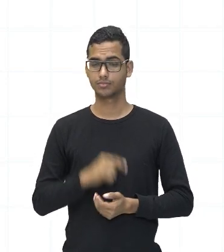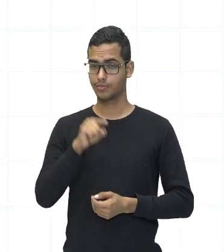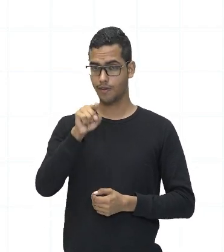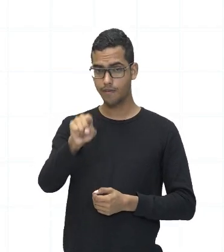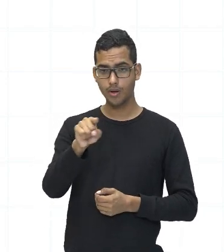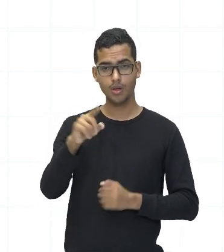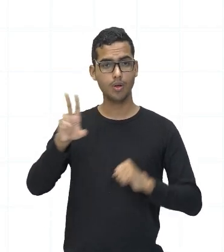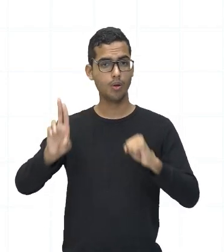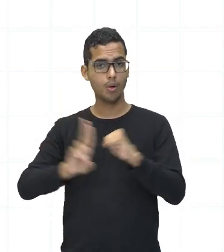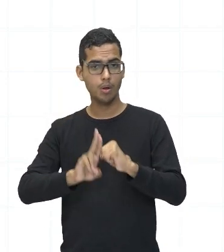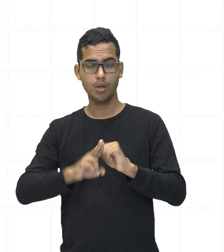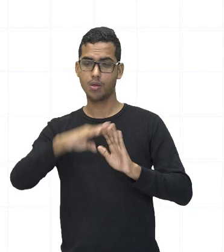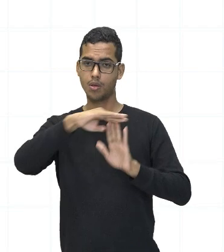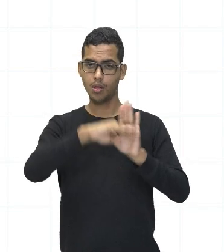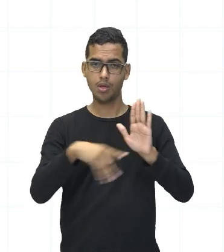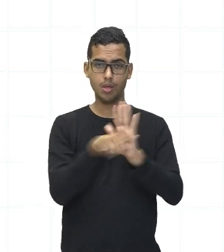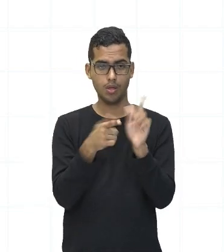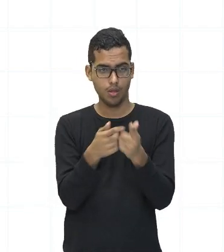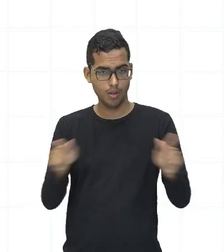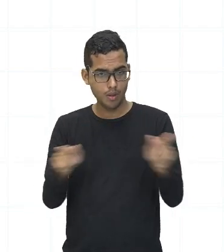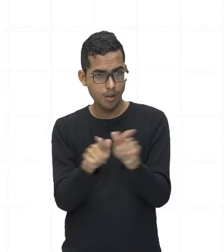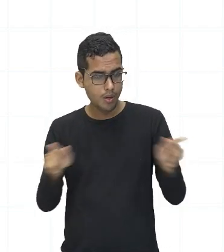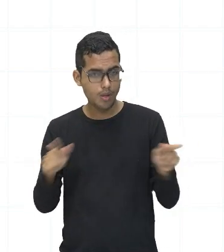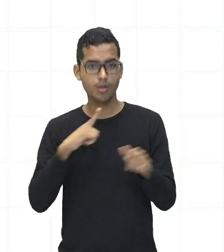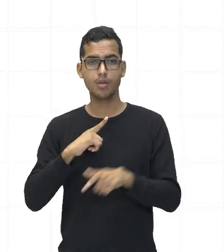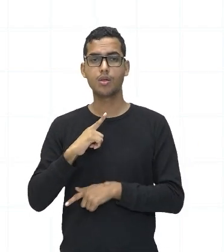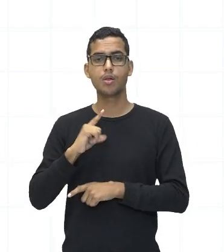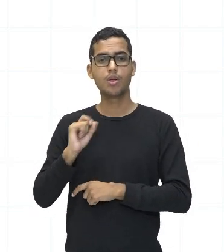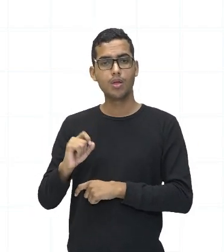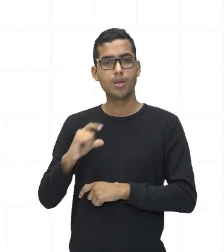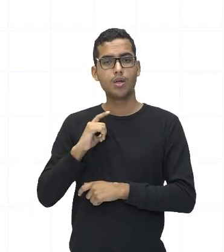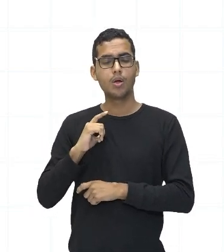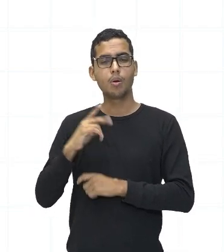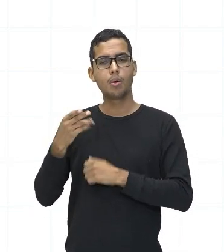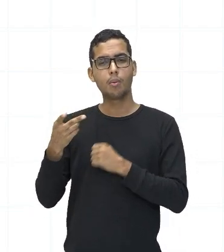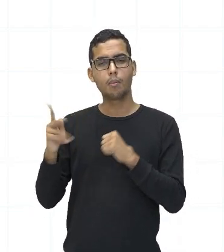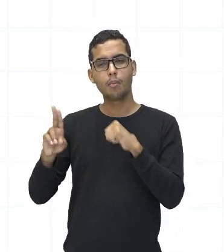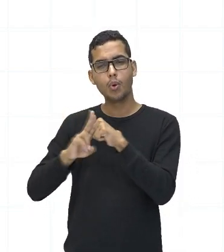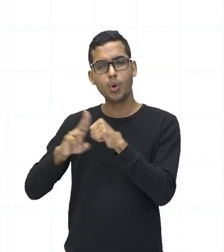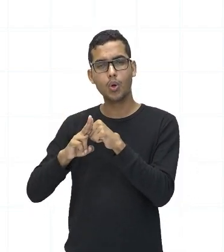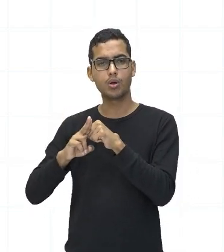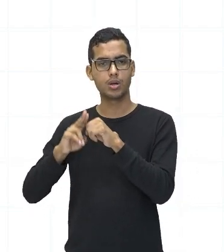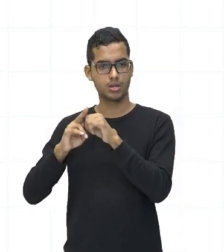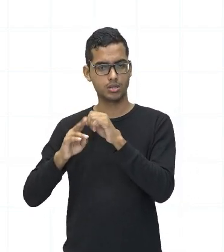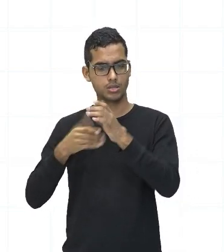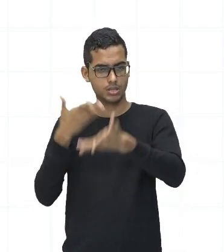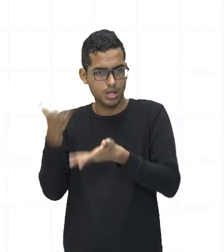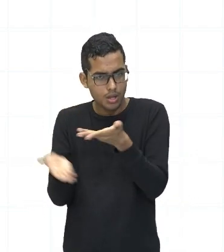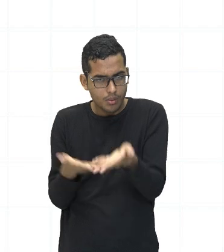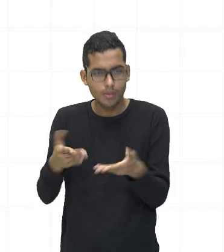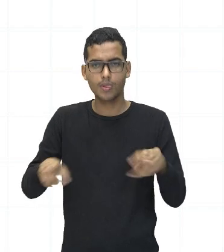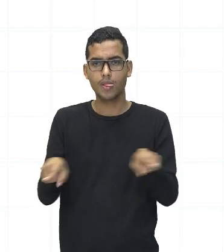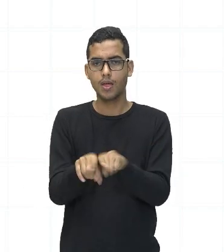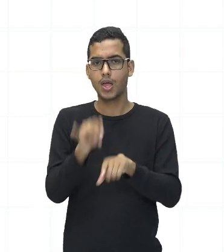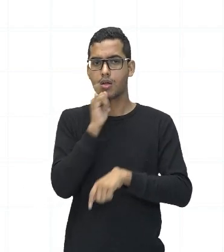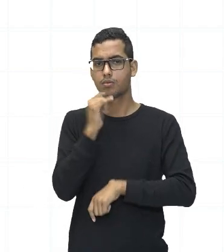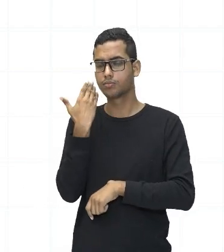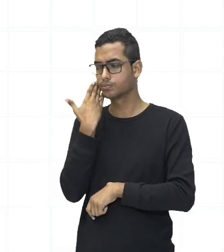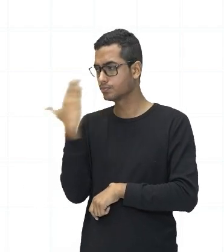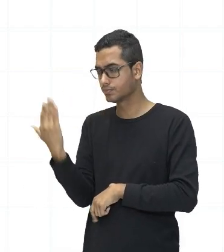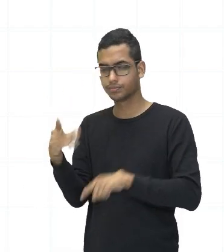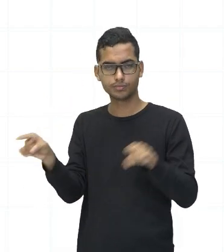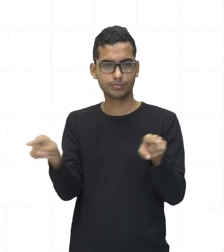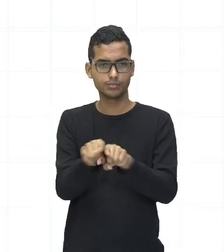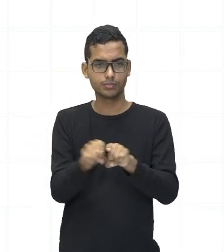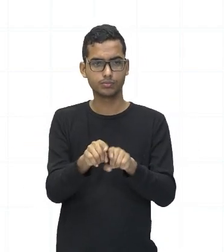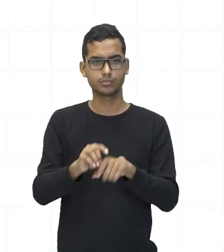é classificado pela gramática normativa como um pronome pessoal de tratamento, né? Outros exemplos de pronomes pessoais de